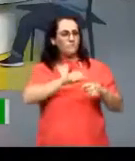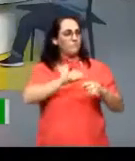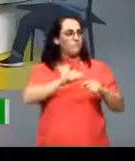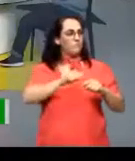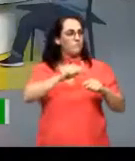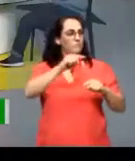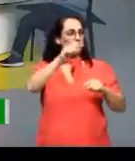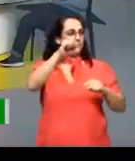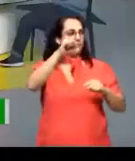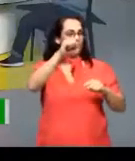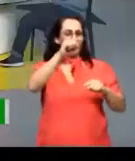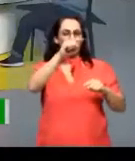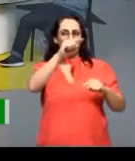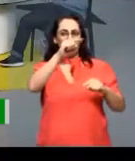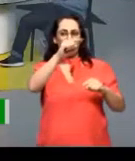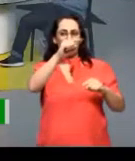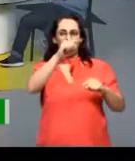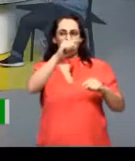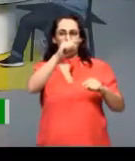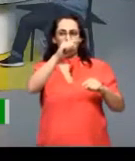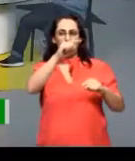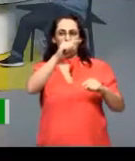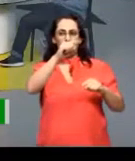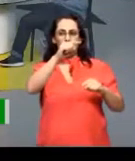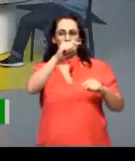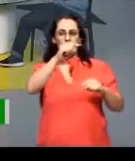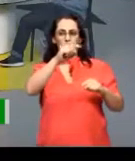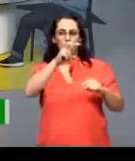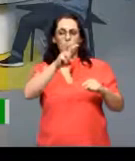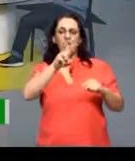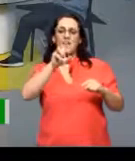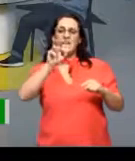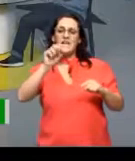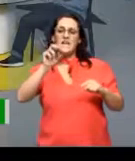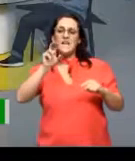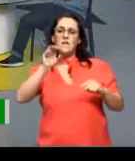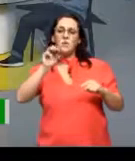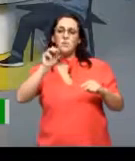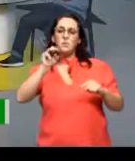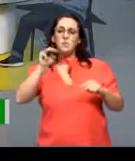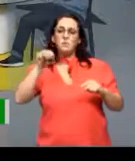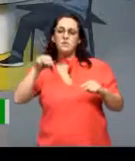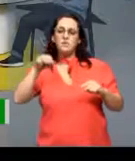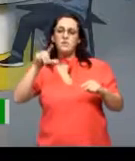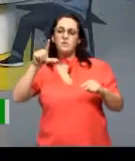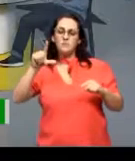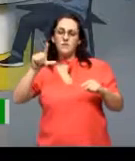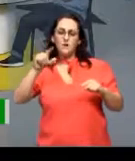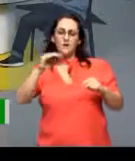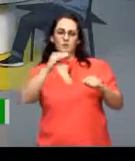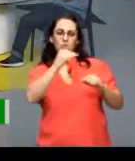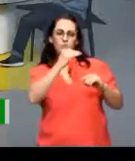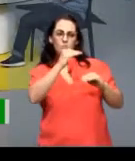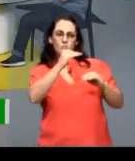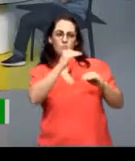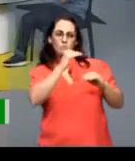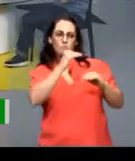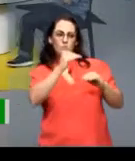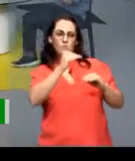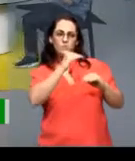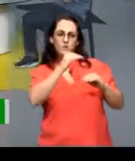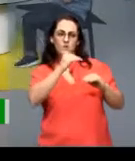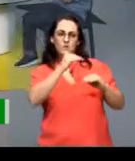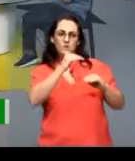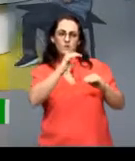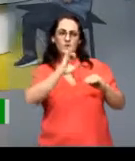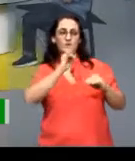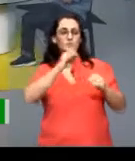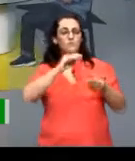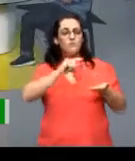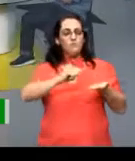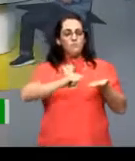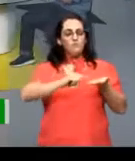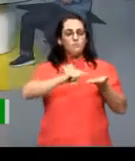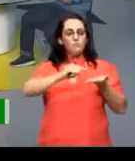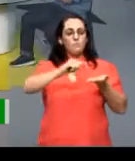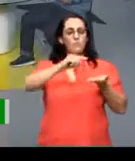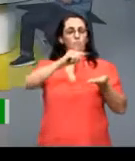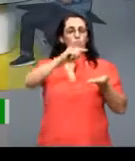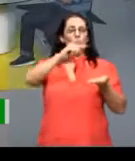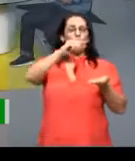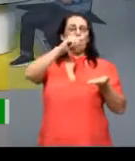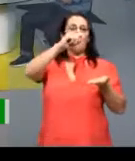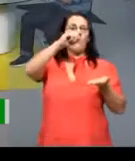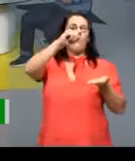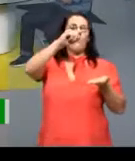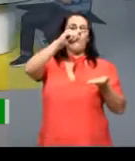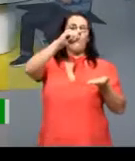garrafa, né, de meio litro, não é isso, Cláudia? Isso. 500 ml, né? Então, se eu tenho uma garrafa maior, né, de